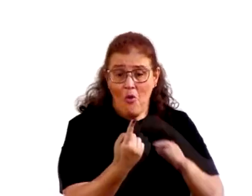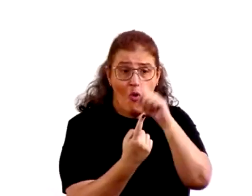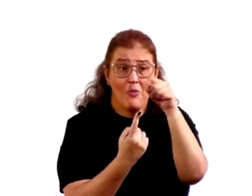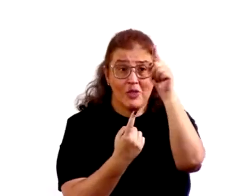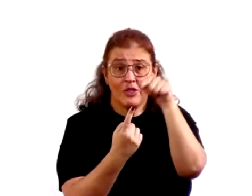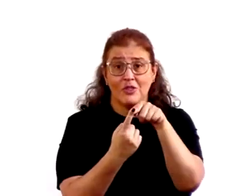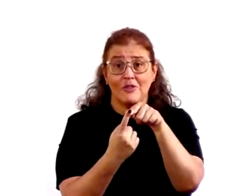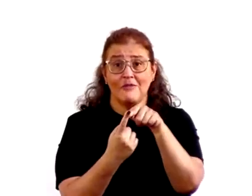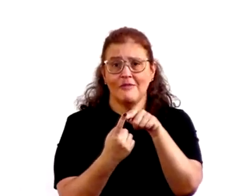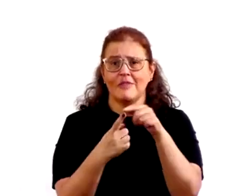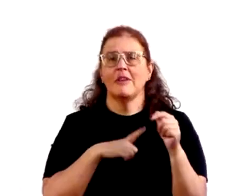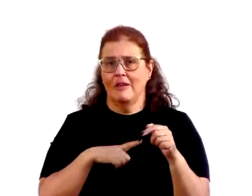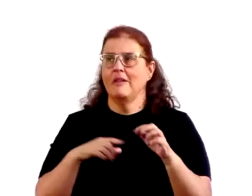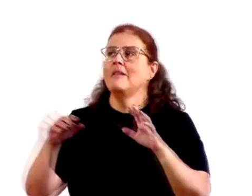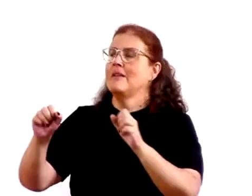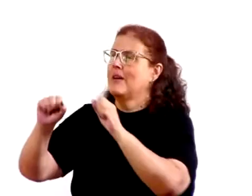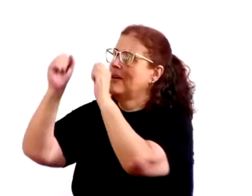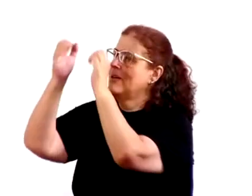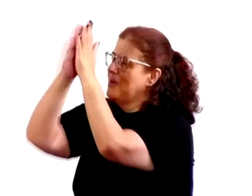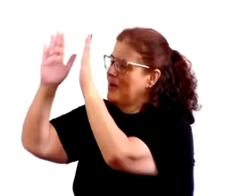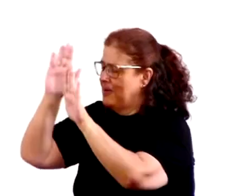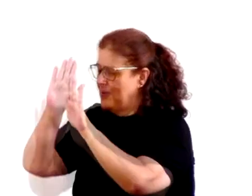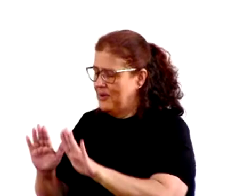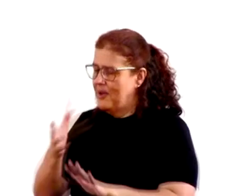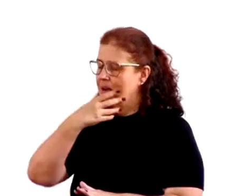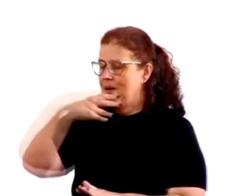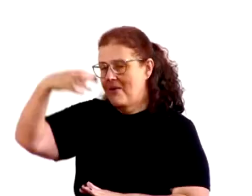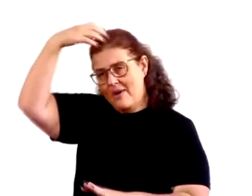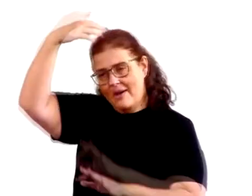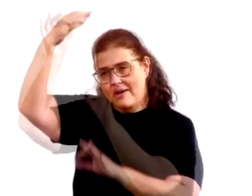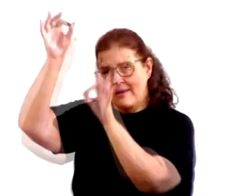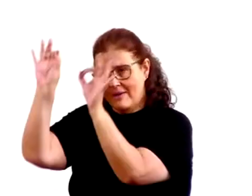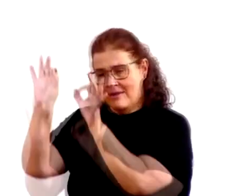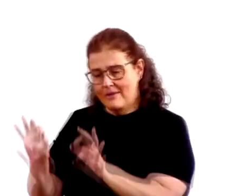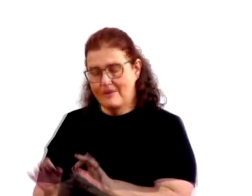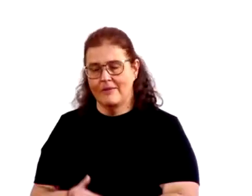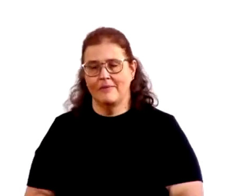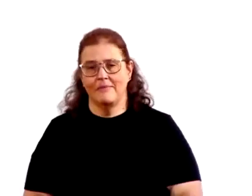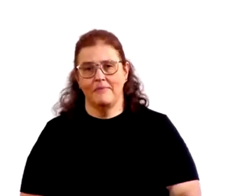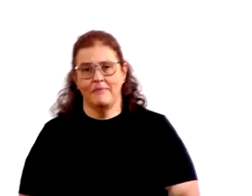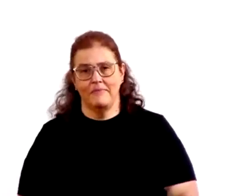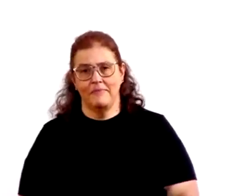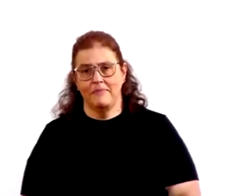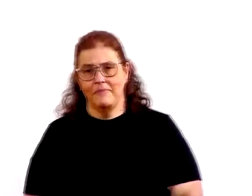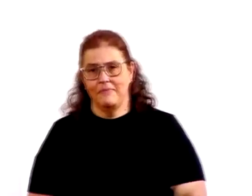pecado, outros adorarão ao Rei da Glória, menos eu, menos você.